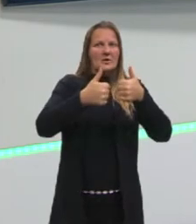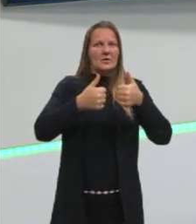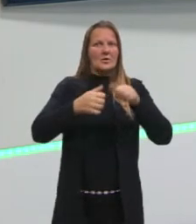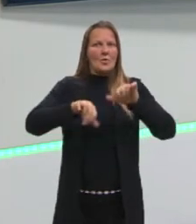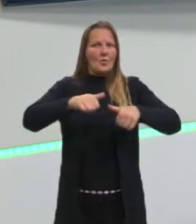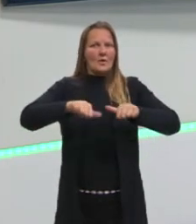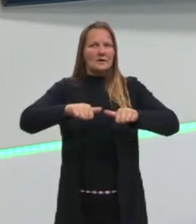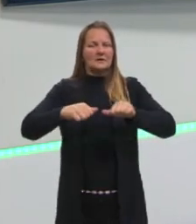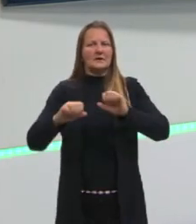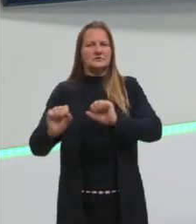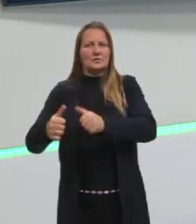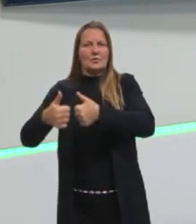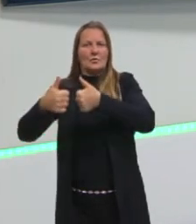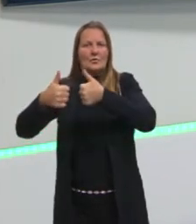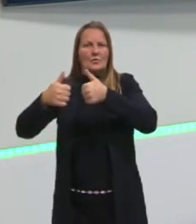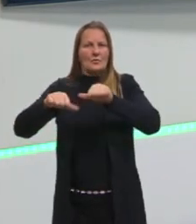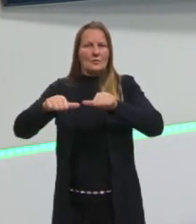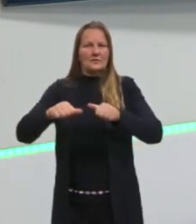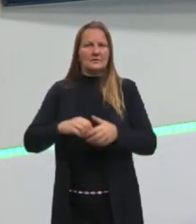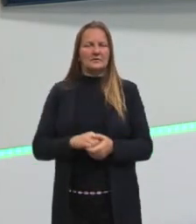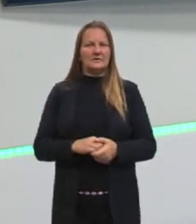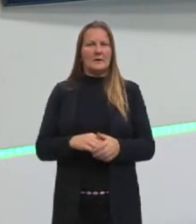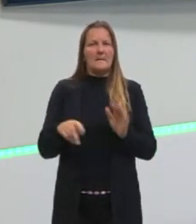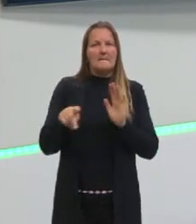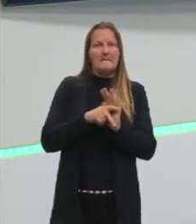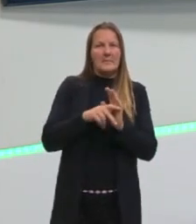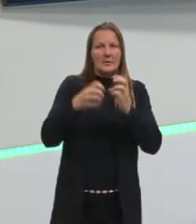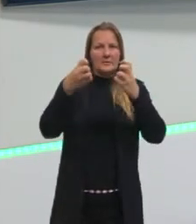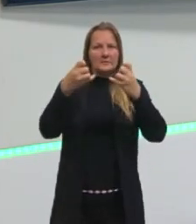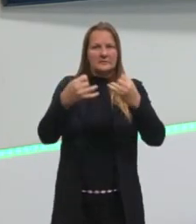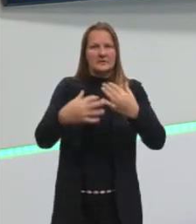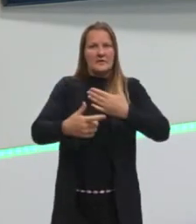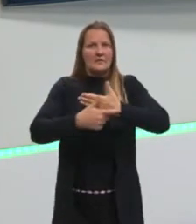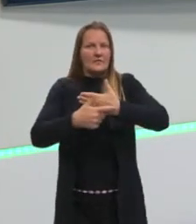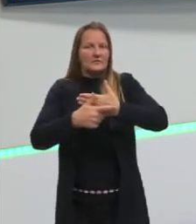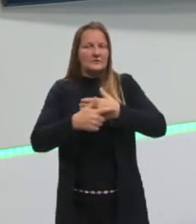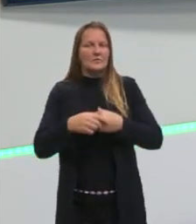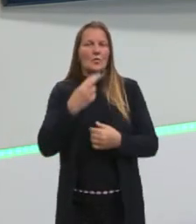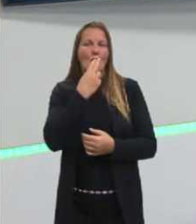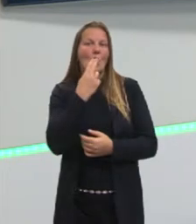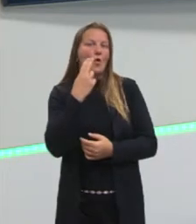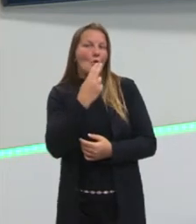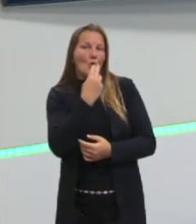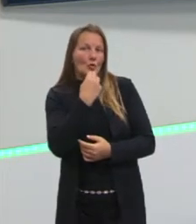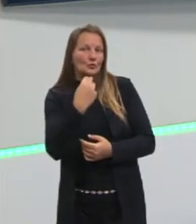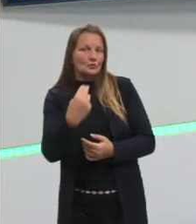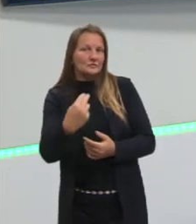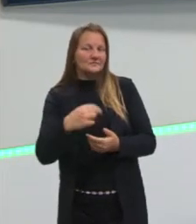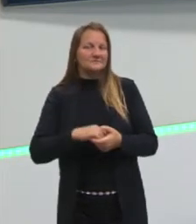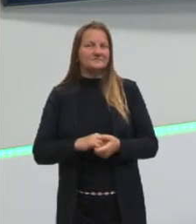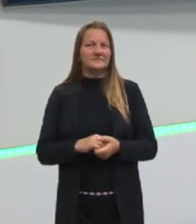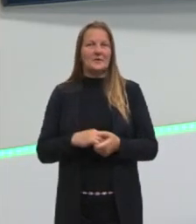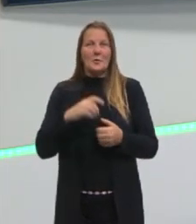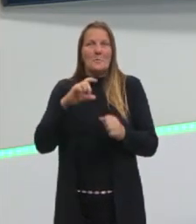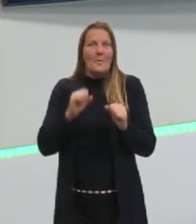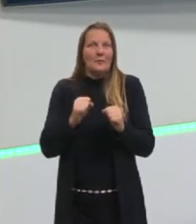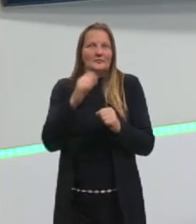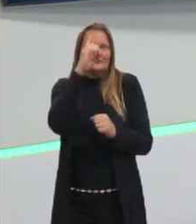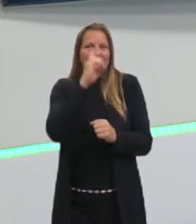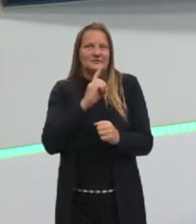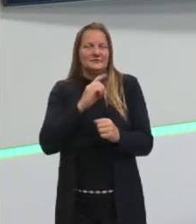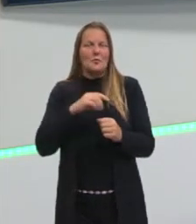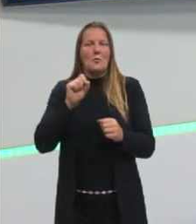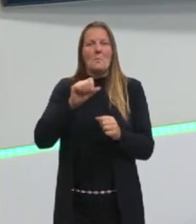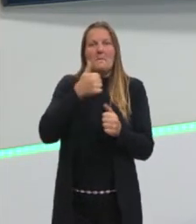eu não vou entrar nesses detalhes porque não faz parte das minhas atribuições eu não sou nutricionista Então nem tenho direito de estar falando que